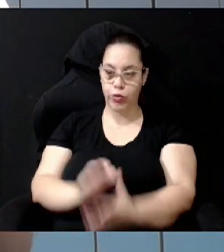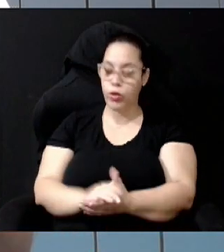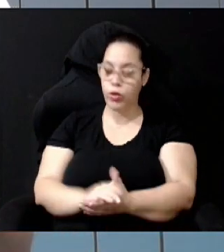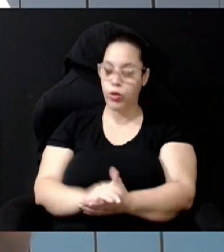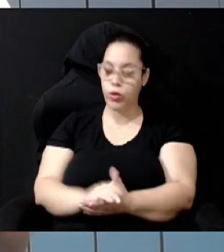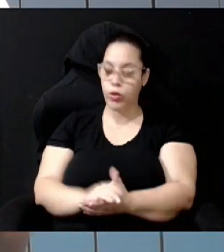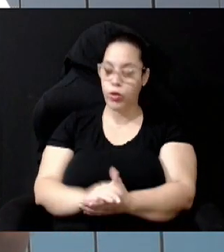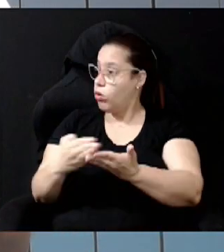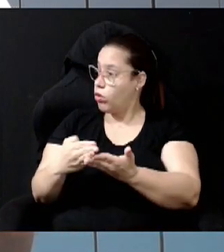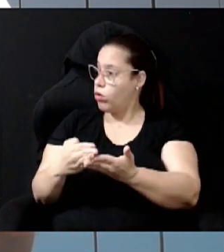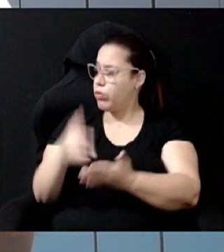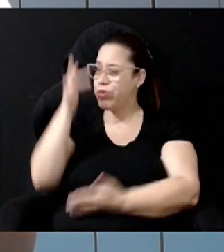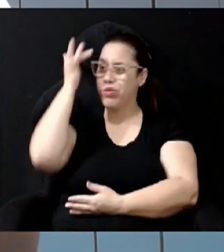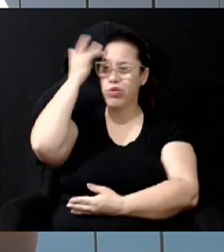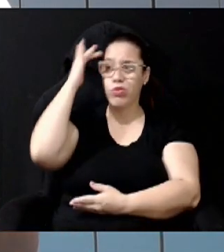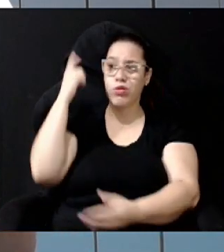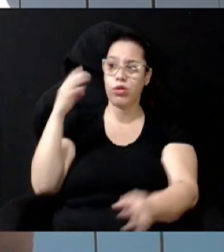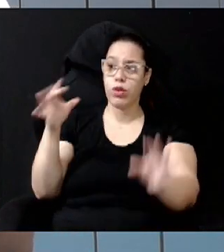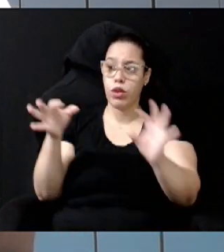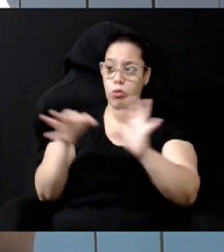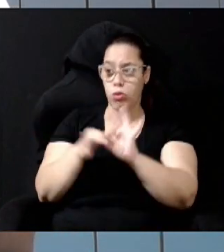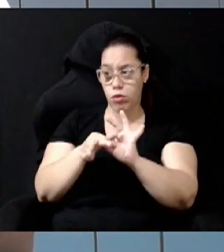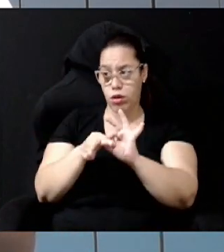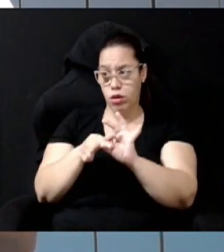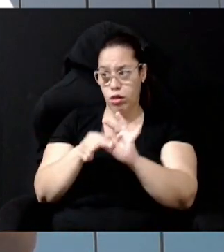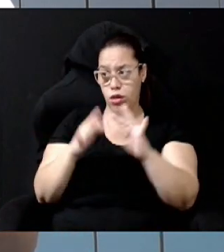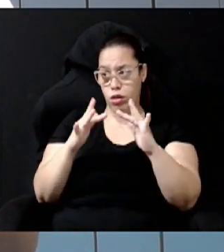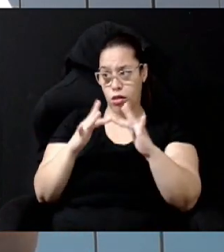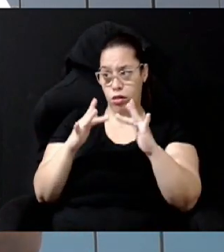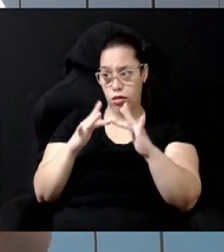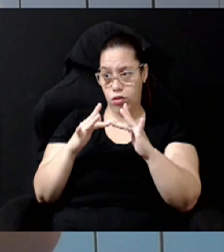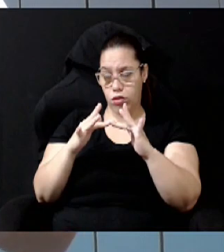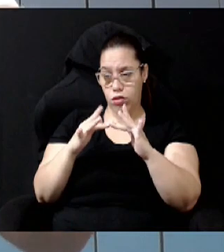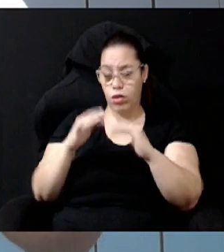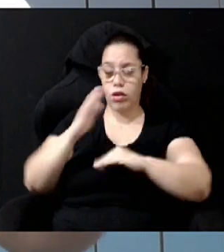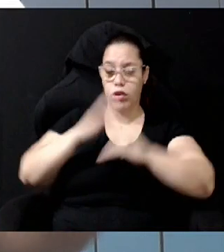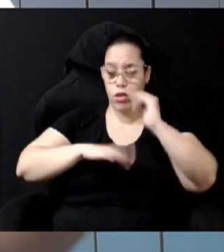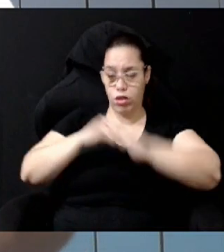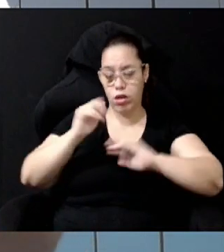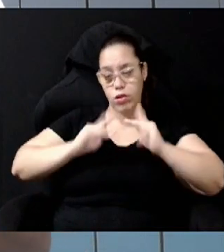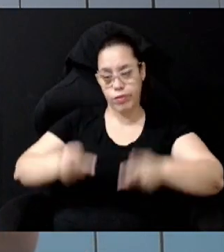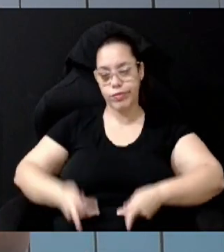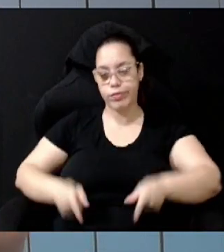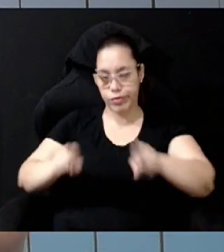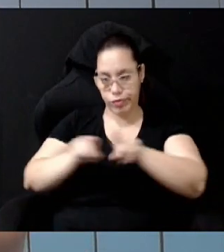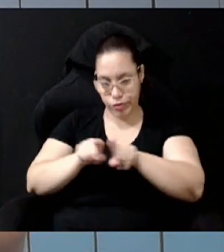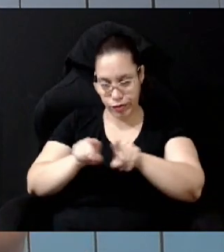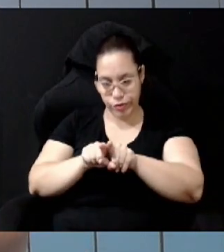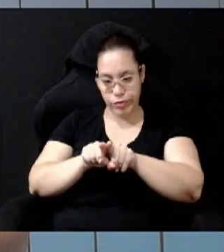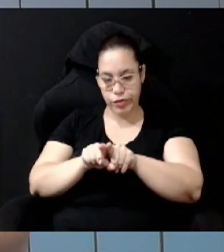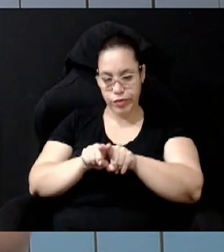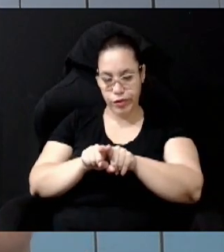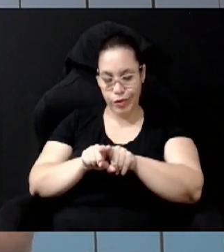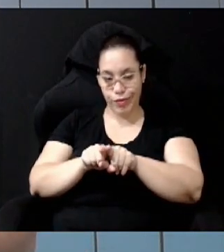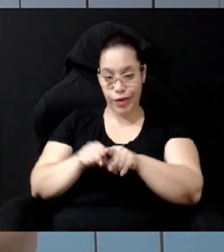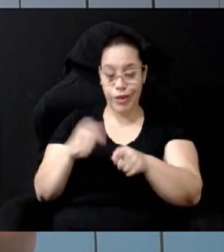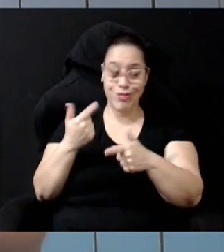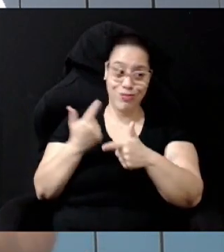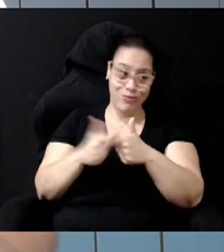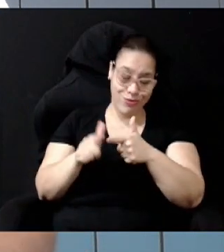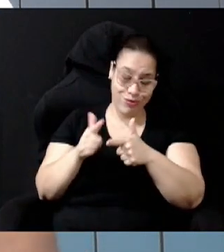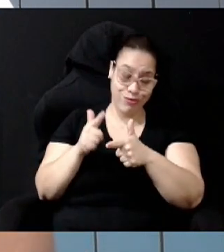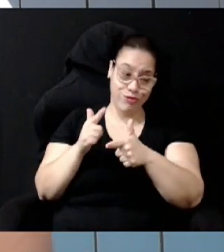uma combinação das duas coisas. É a ação humana, mas também a consequência